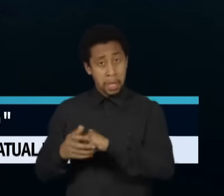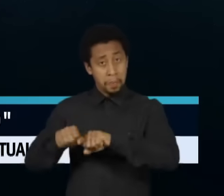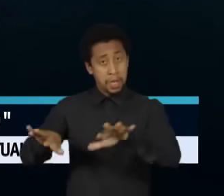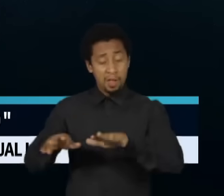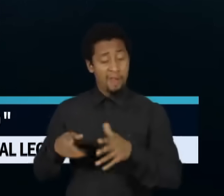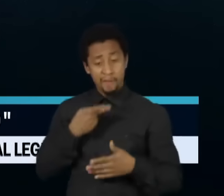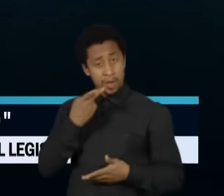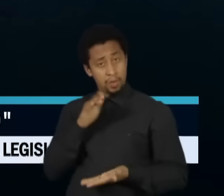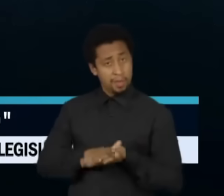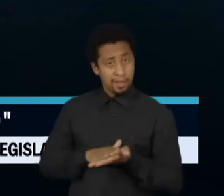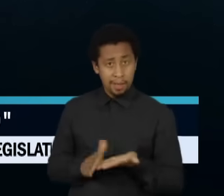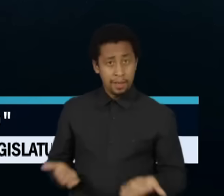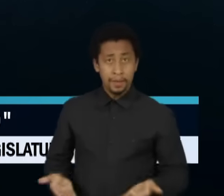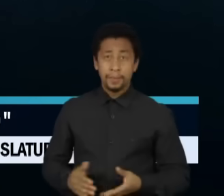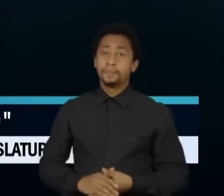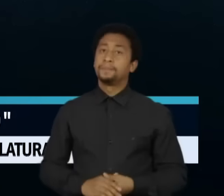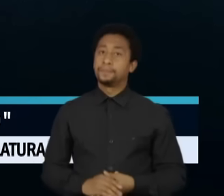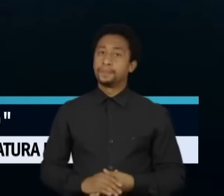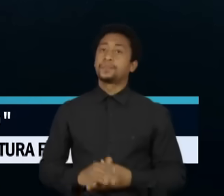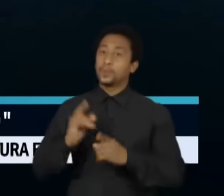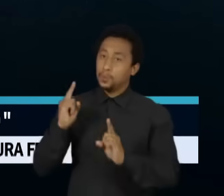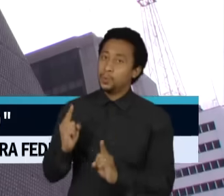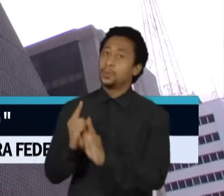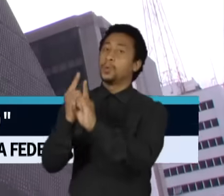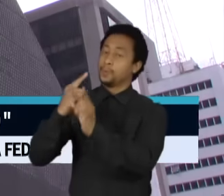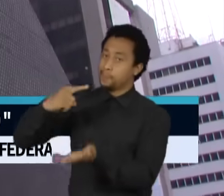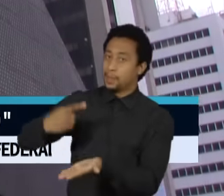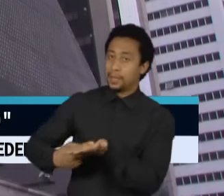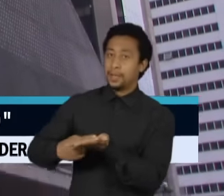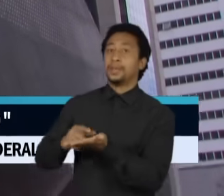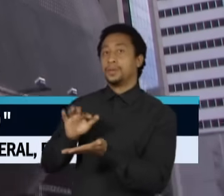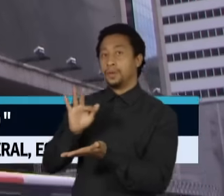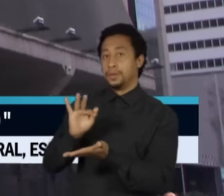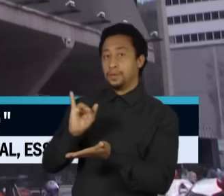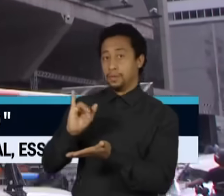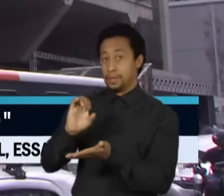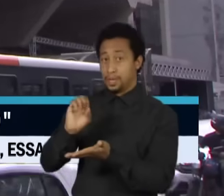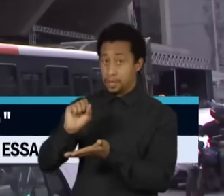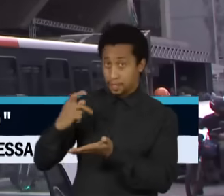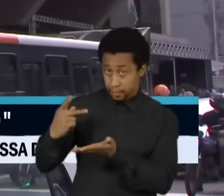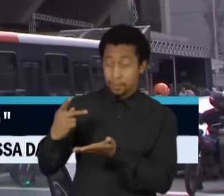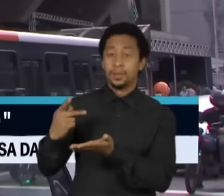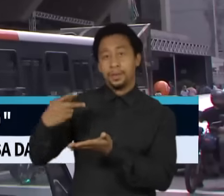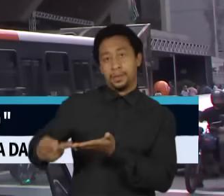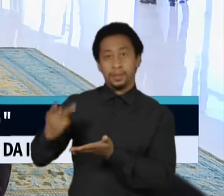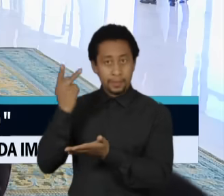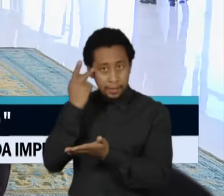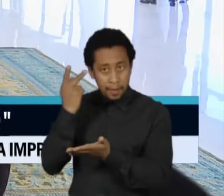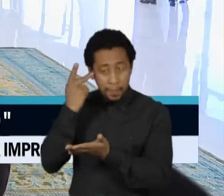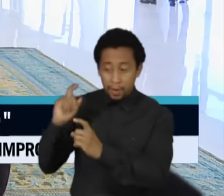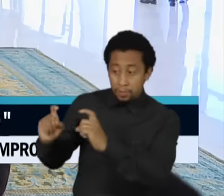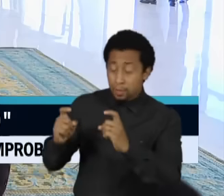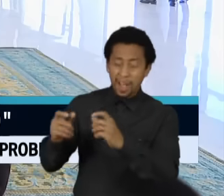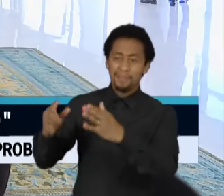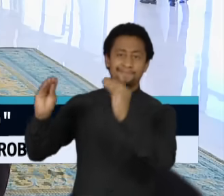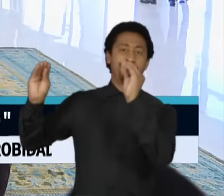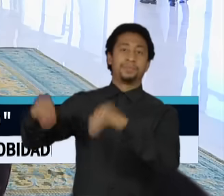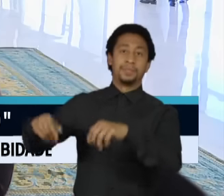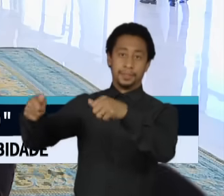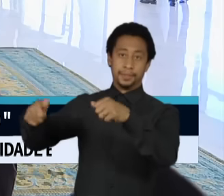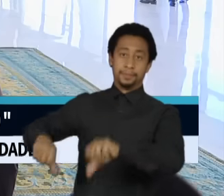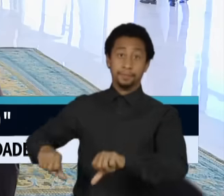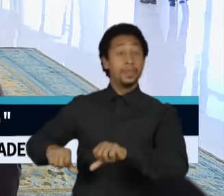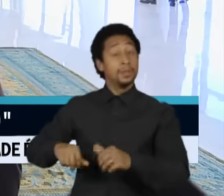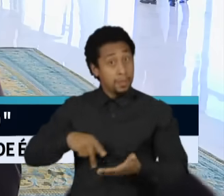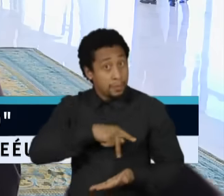Bolsonaro cancelou sua participação no encontro de empresários na Federação das Indústrias do Estado de São Paulo. A pedido do presidente, a